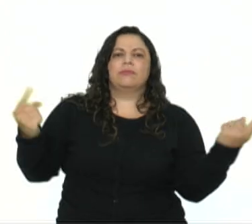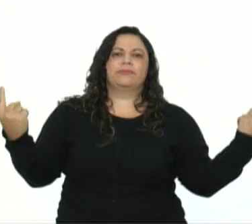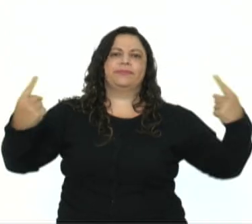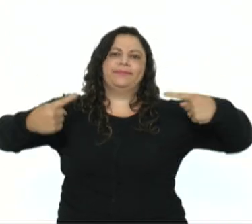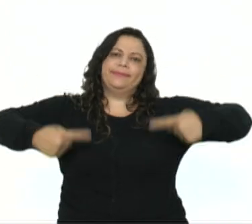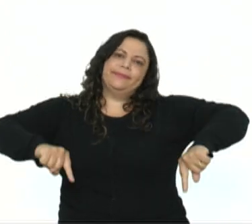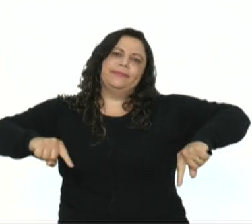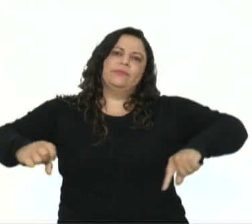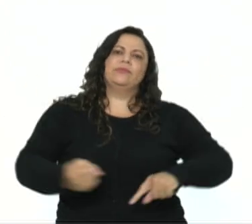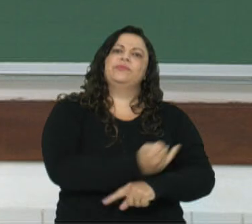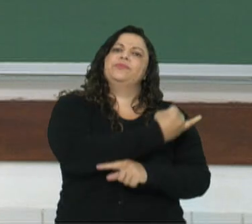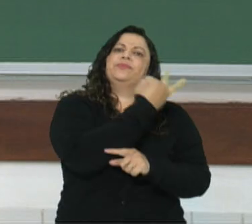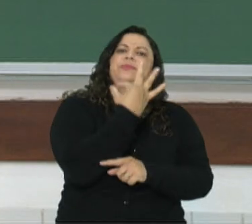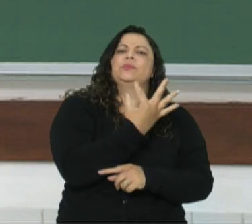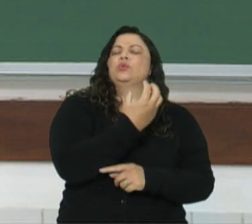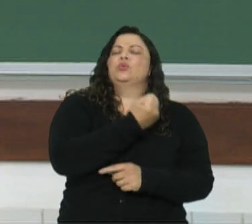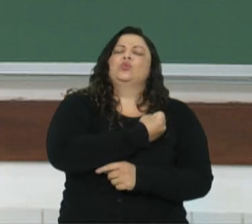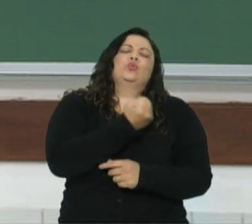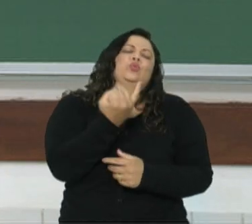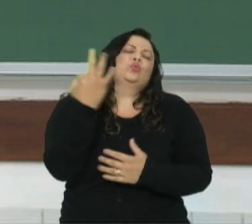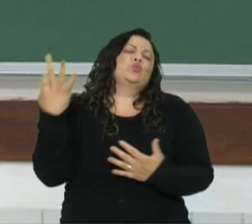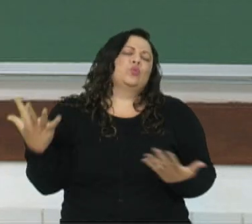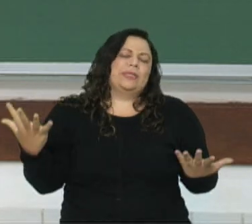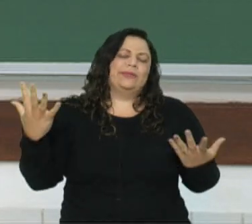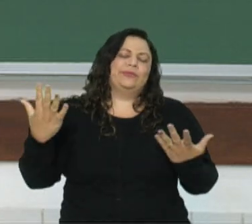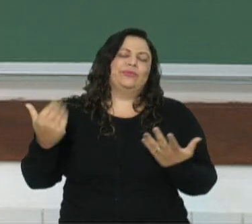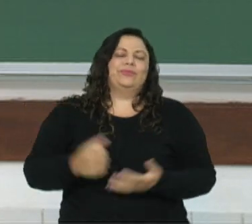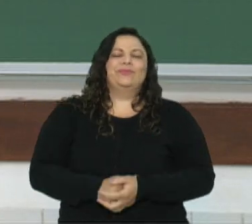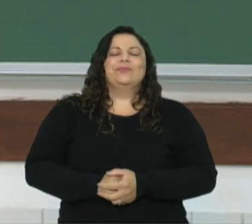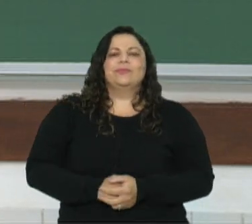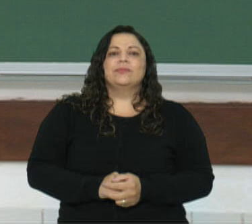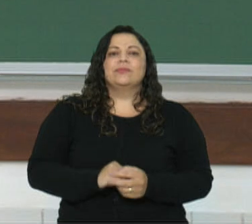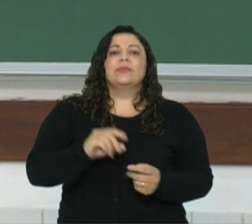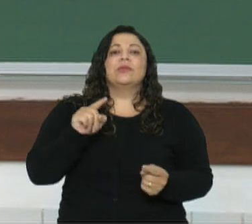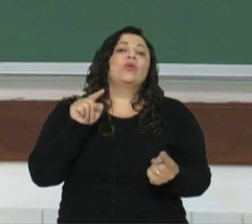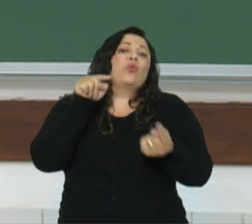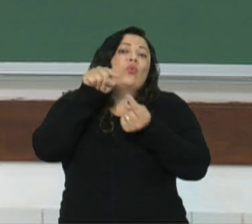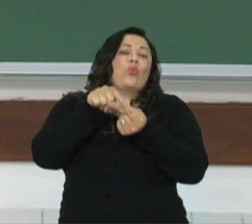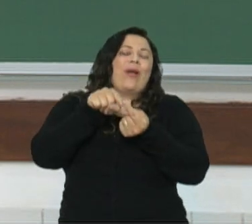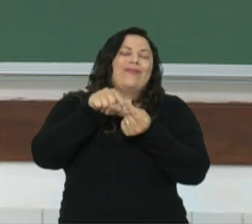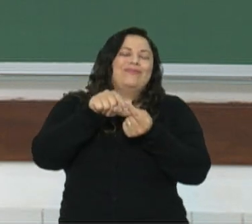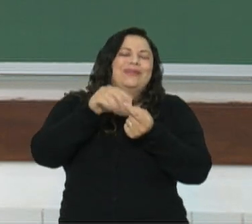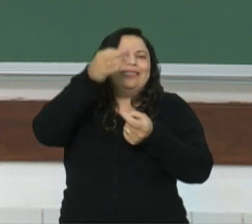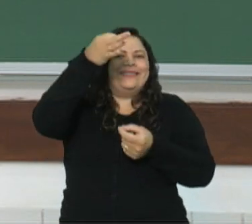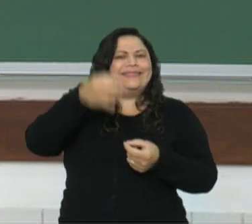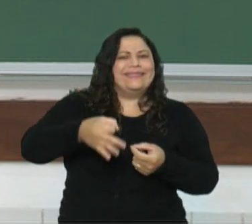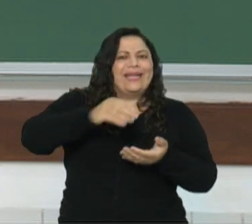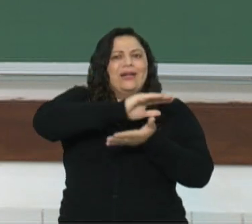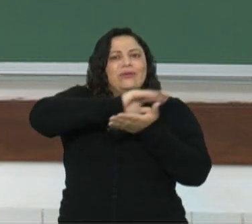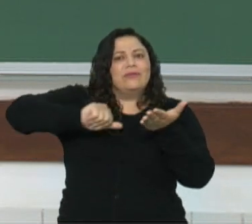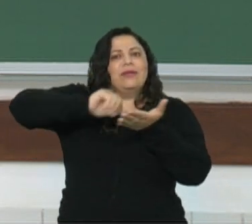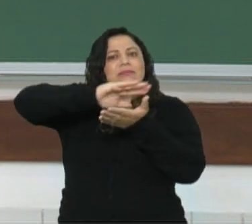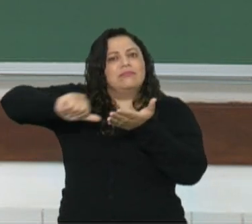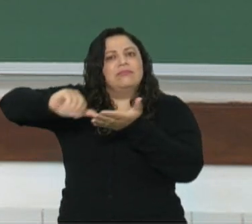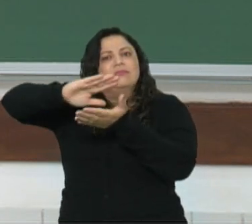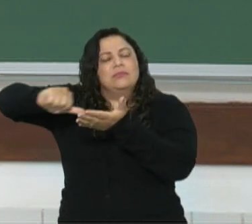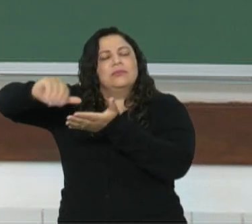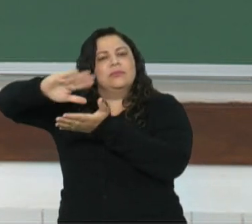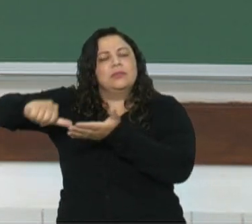enumerativa. Ele coloca que a mais adequada seria essa eliminativa, que vai